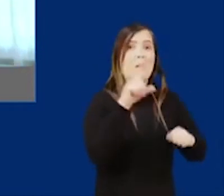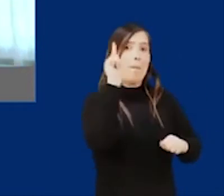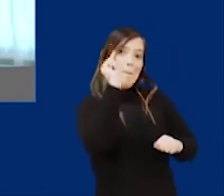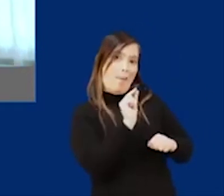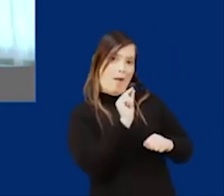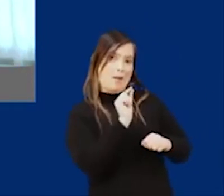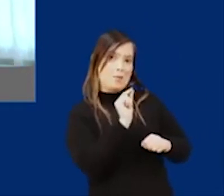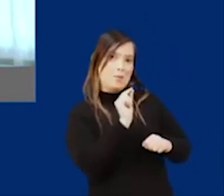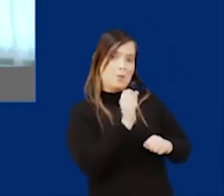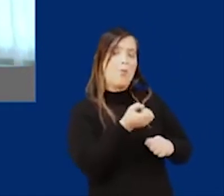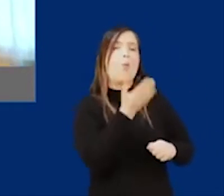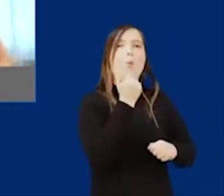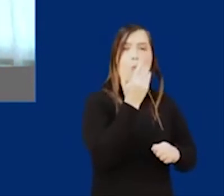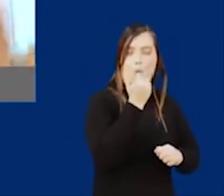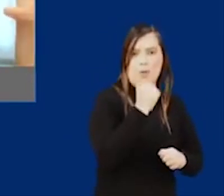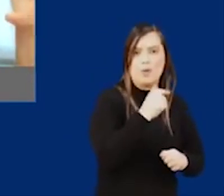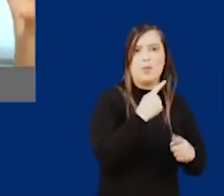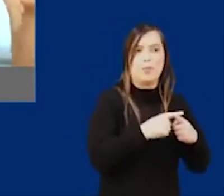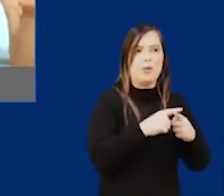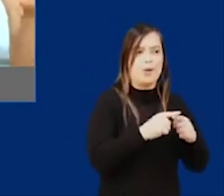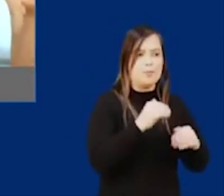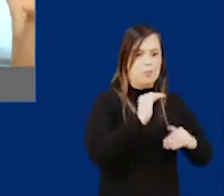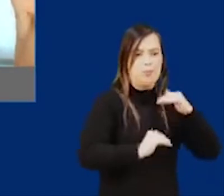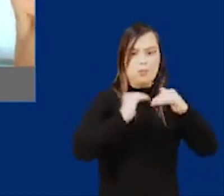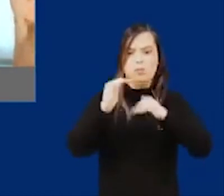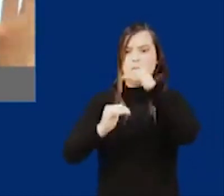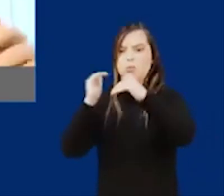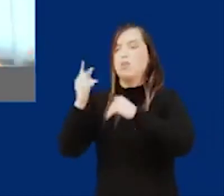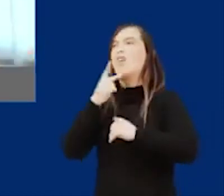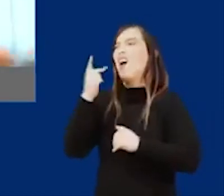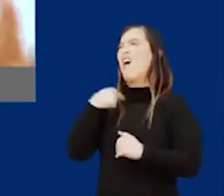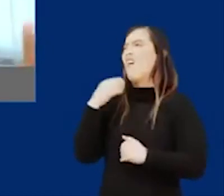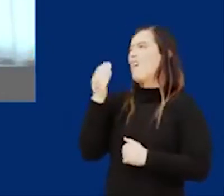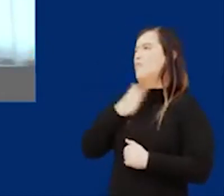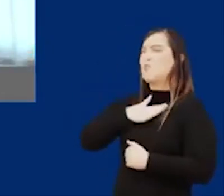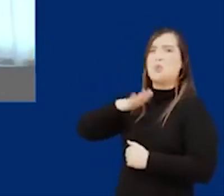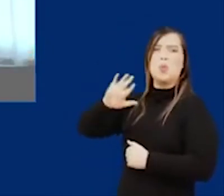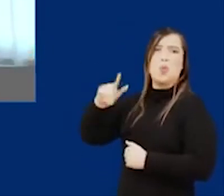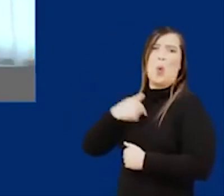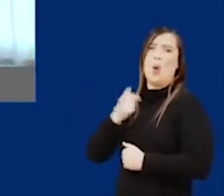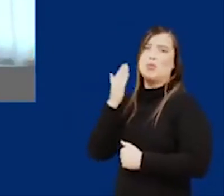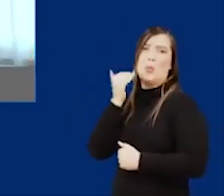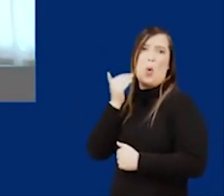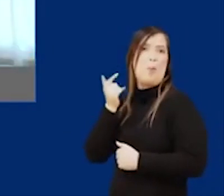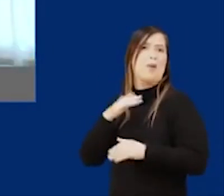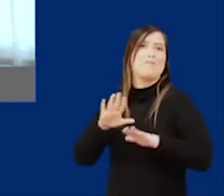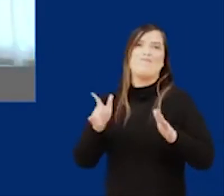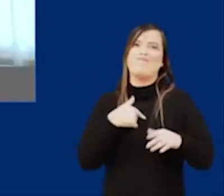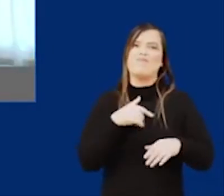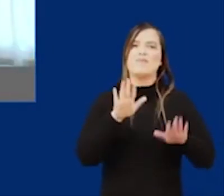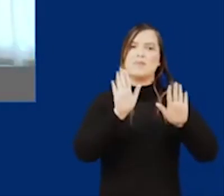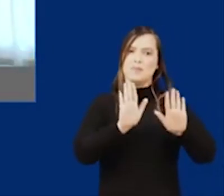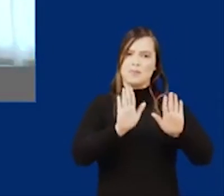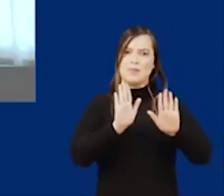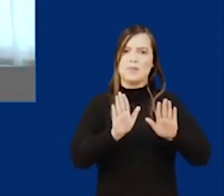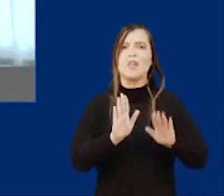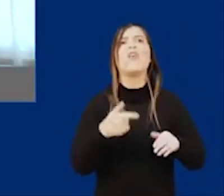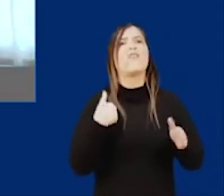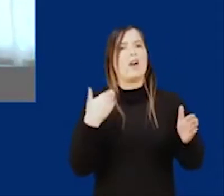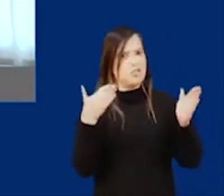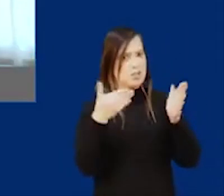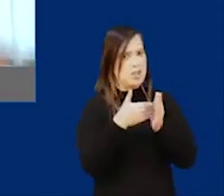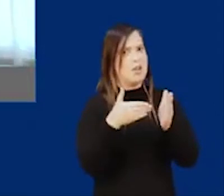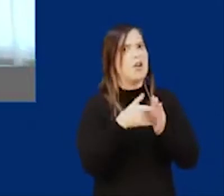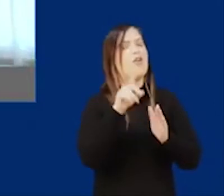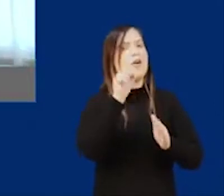crescendo em um ritmo diferente, e a família fala, pronto, a criança agora desistiu de comer, né? Então, essas são outras, você ainda não enfrentou essa etapa, mas ela vai chegar,